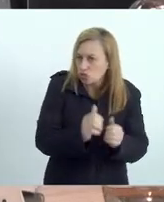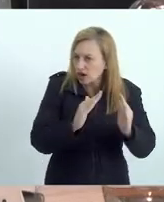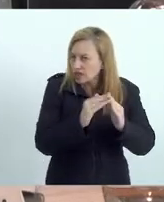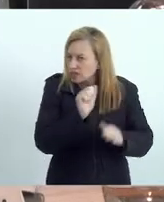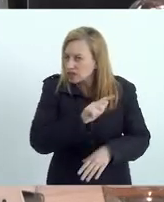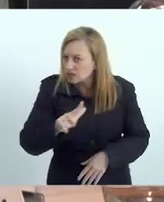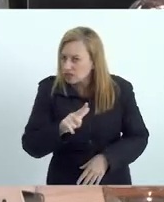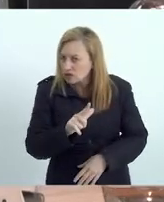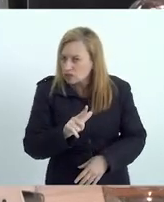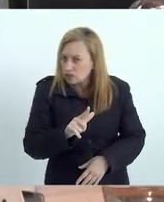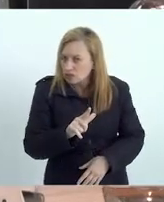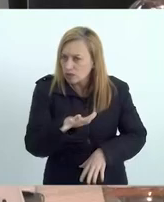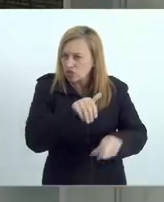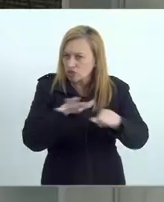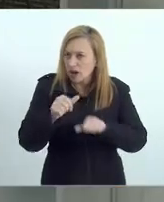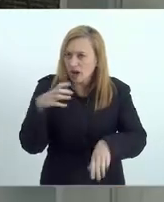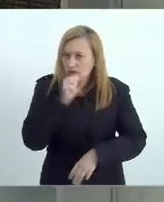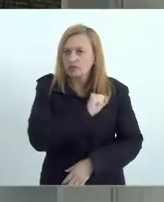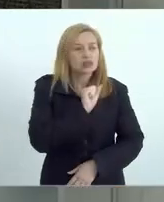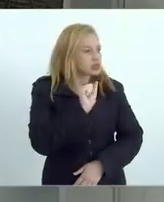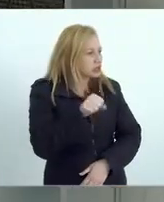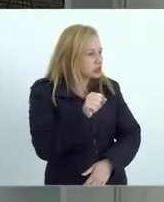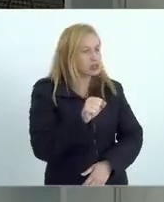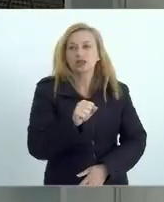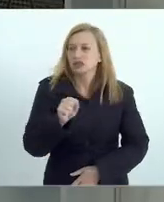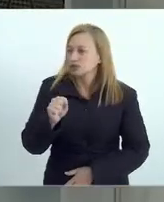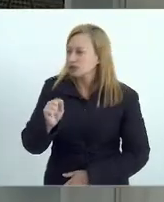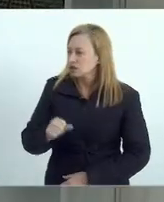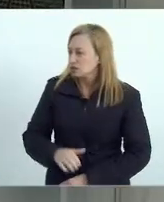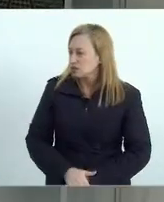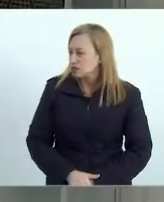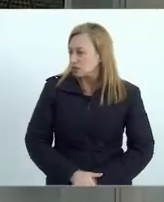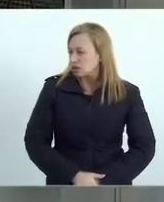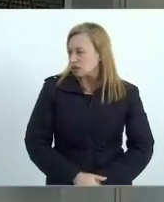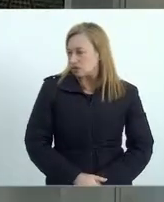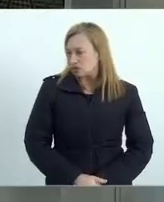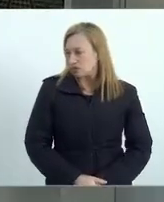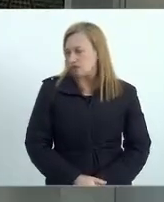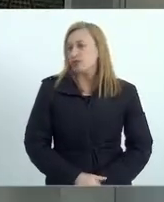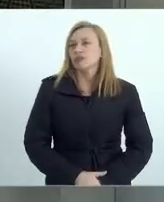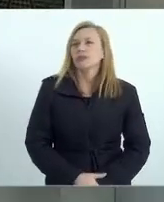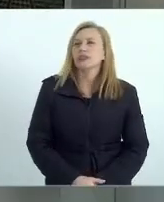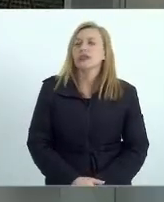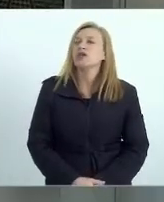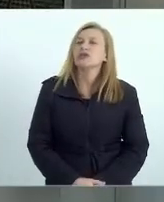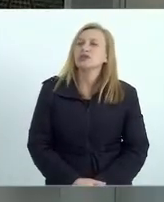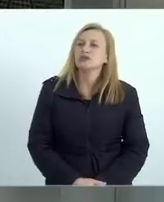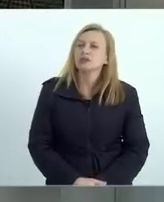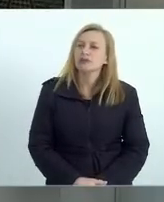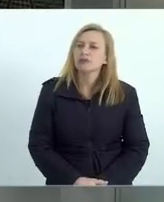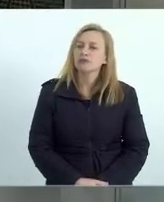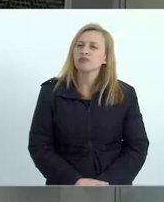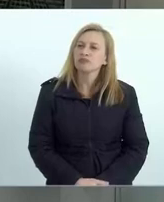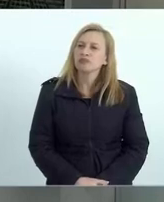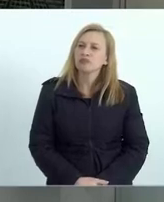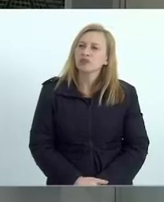um instrumento para a gente chamar e mediatamente deputado na verdade ou quando eu podia né